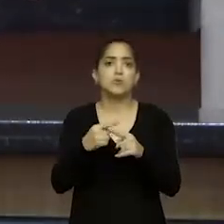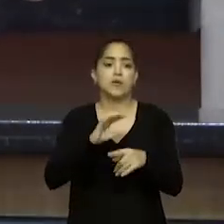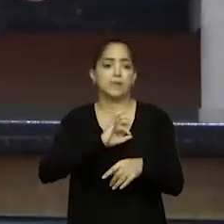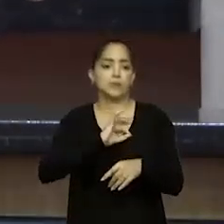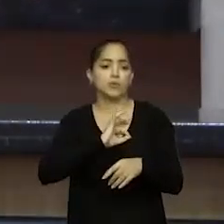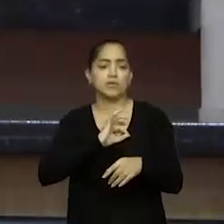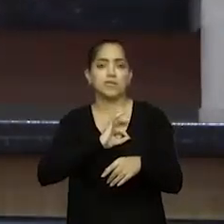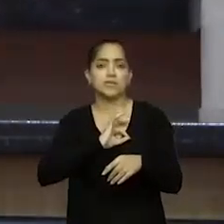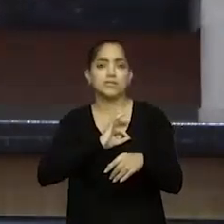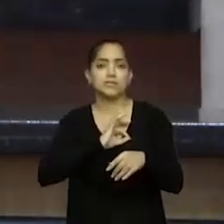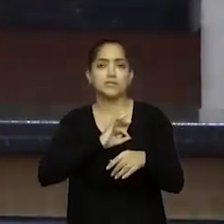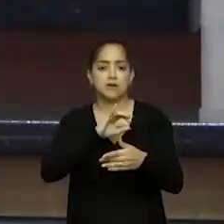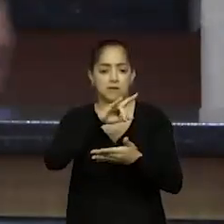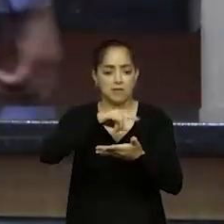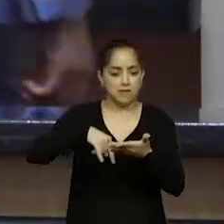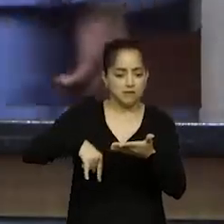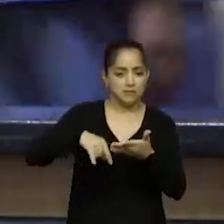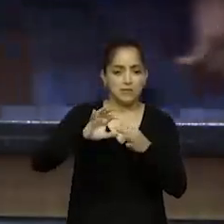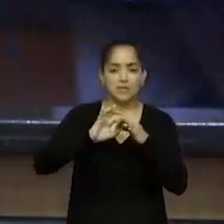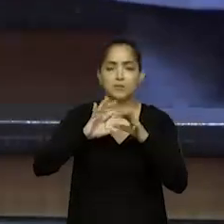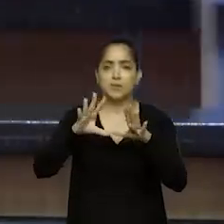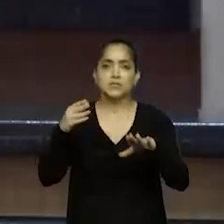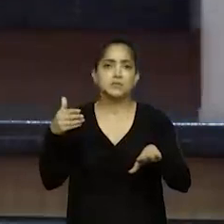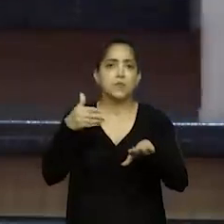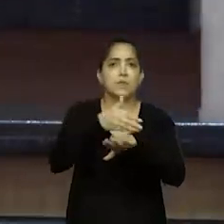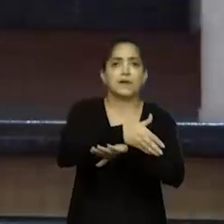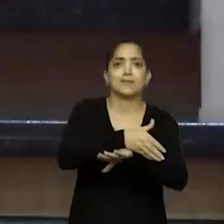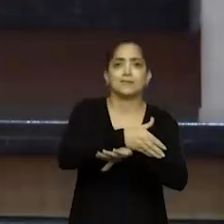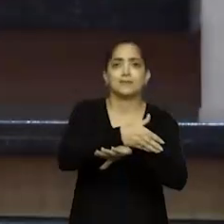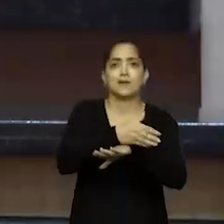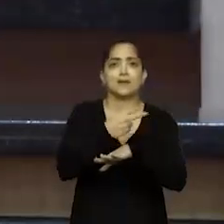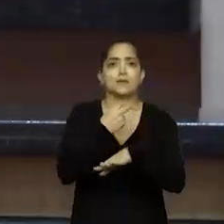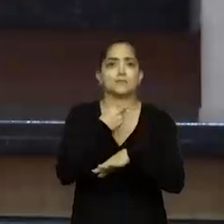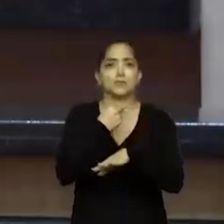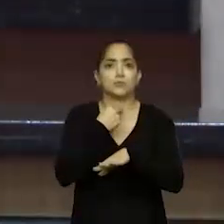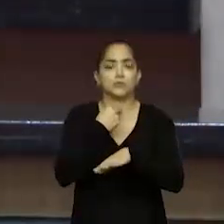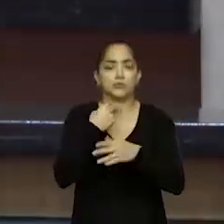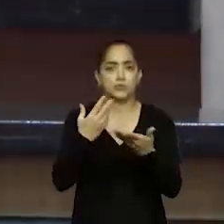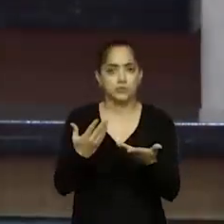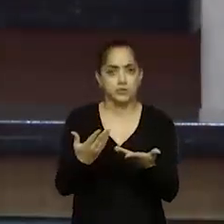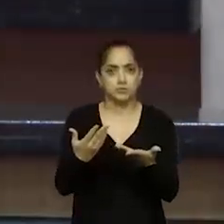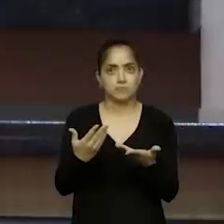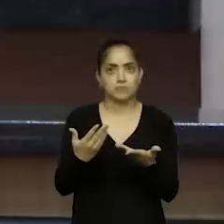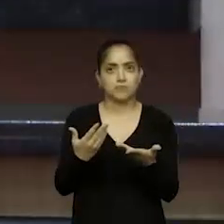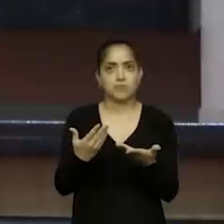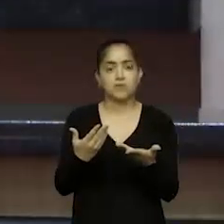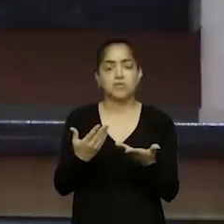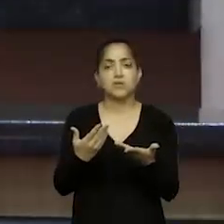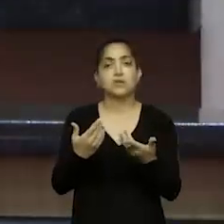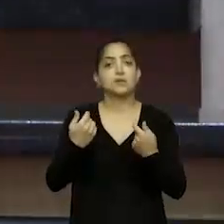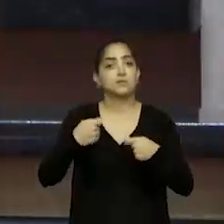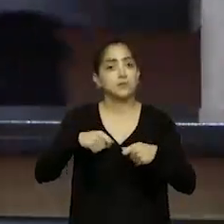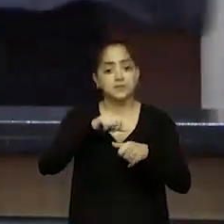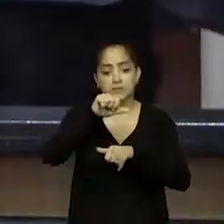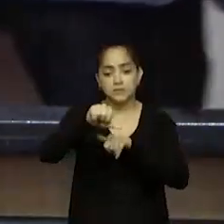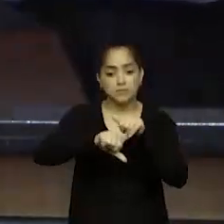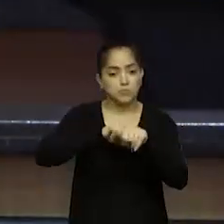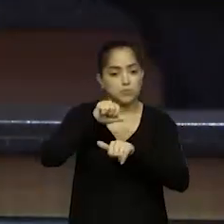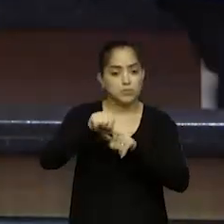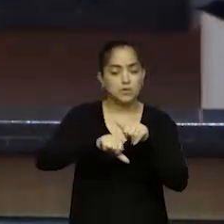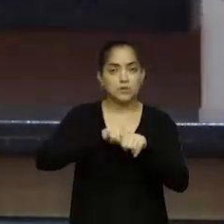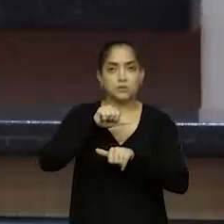entrar na casa do cara. Isso aconteceu semana passada em Barra Velha. Isso precisa ser mudado. Por